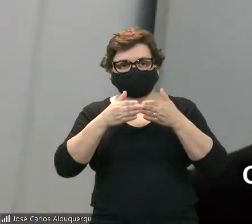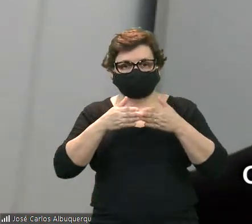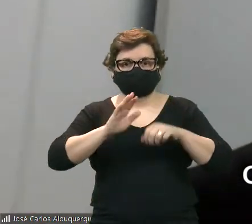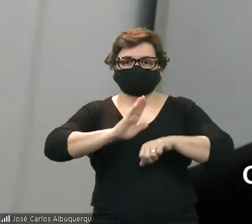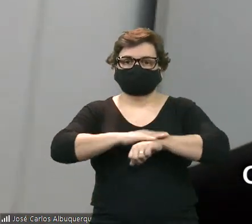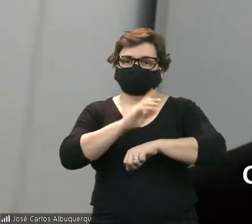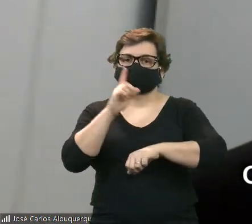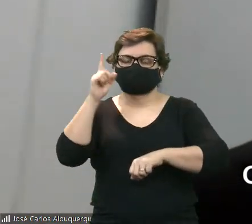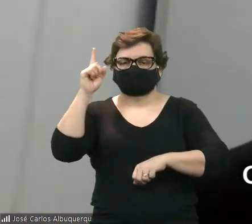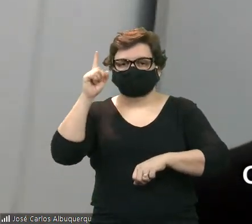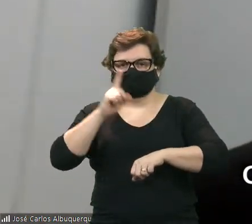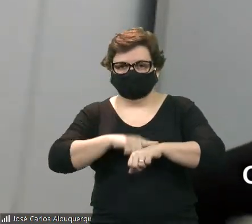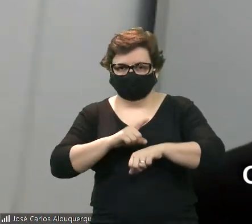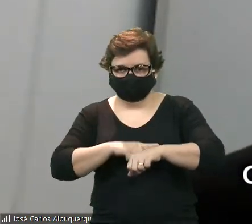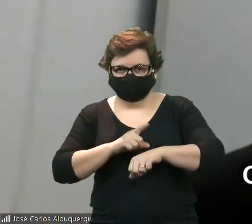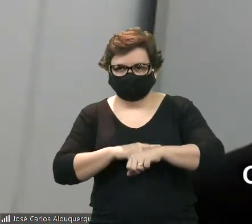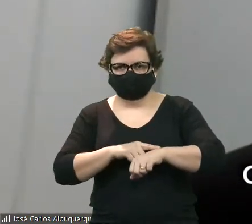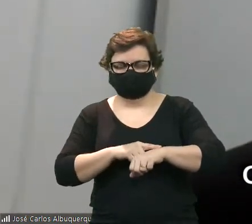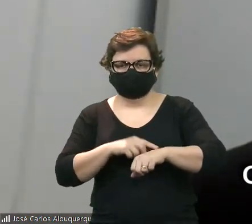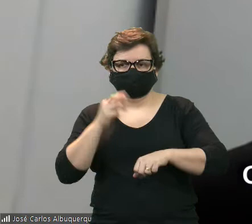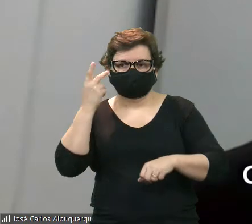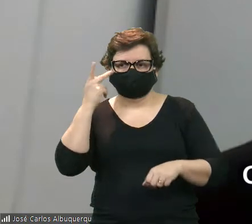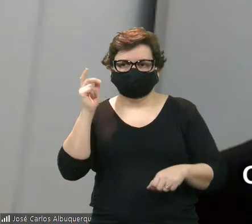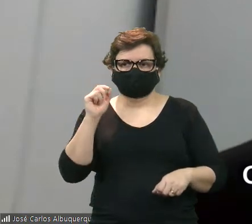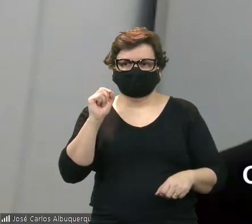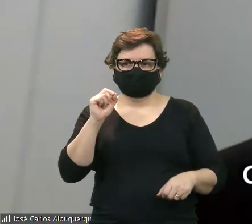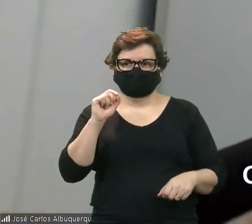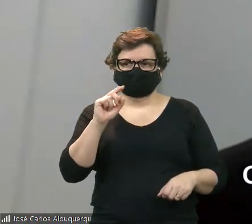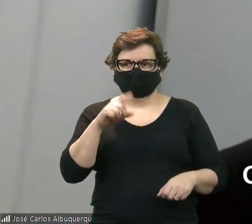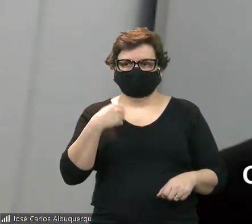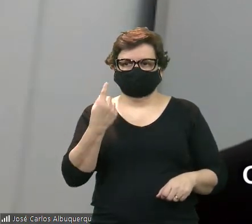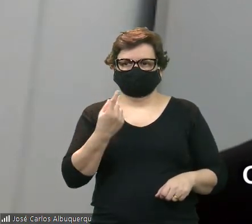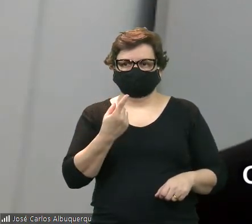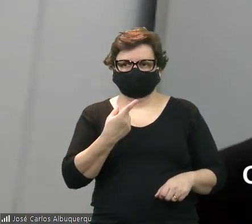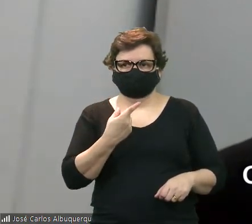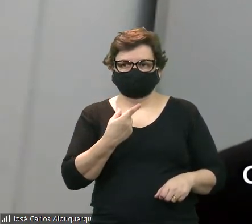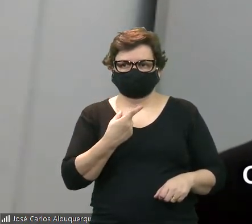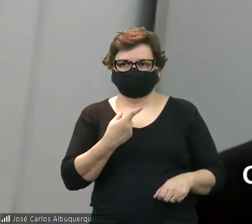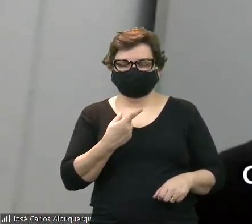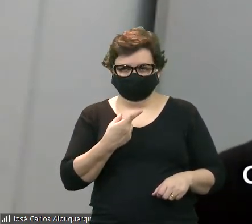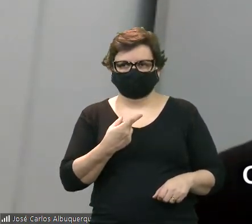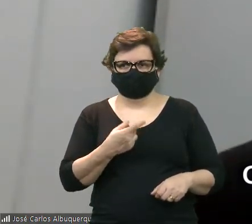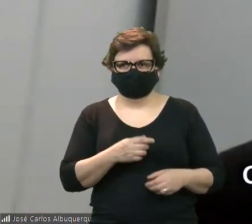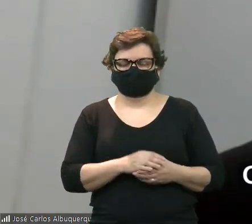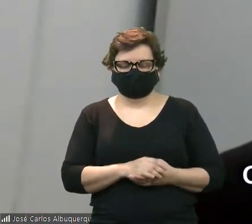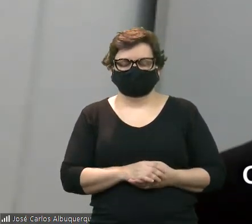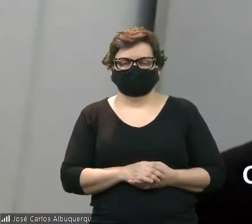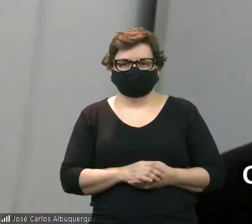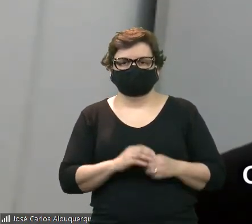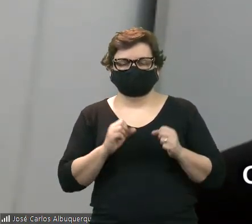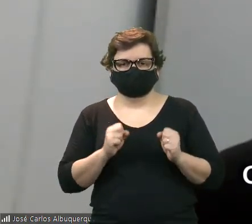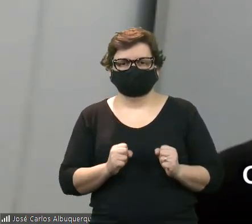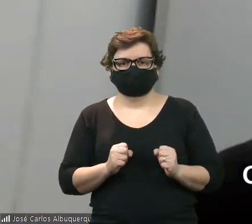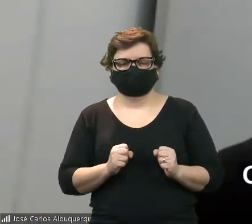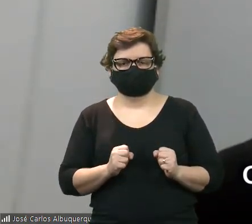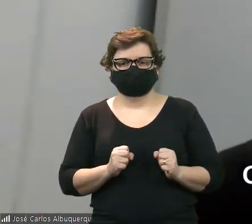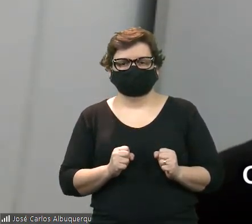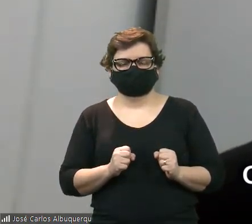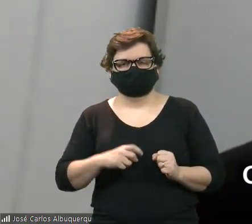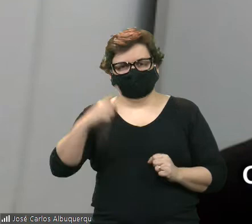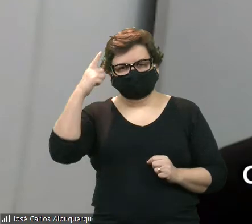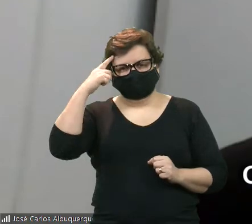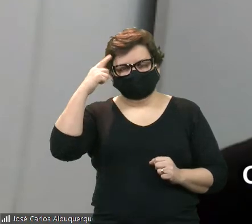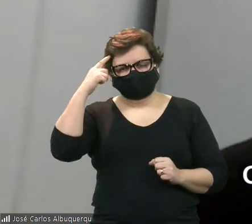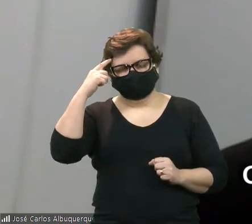tempo, com o intuito de deixar com a Secretaria da Fazenda tudo aquilo que diz respeito à